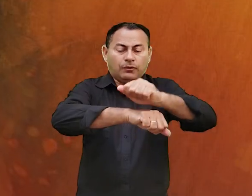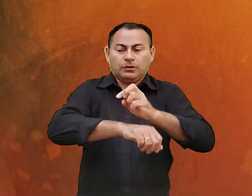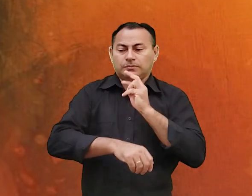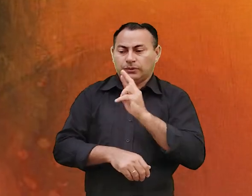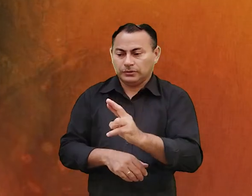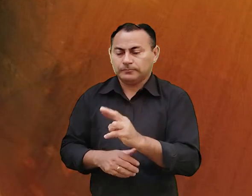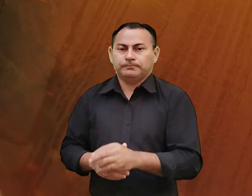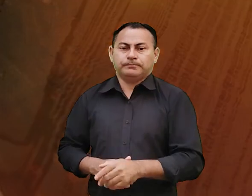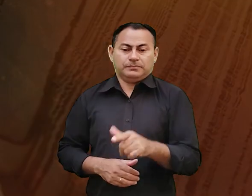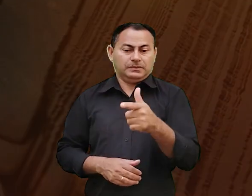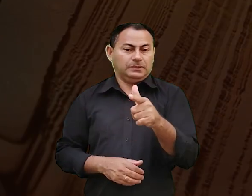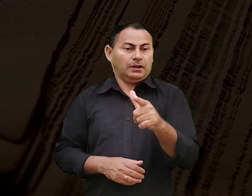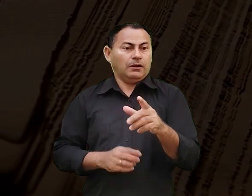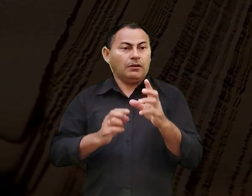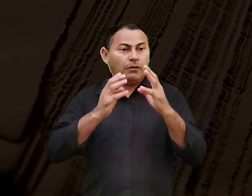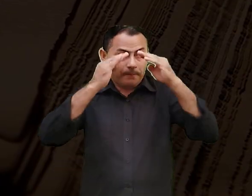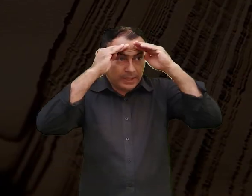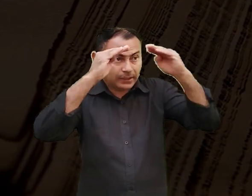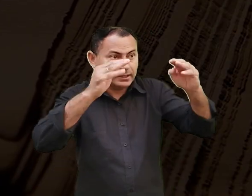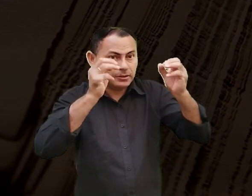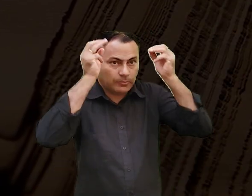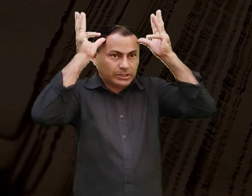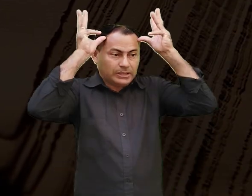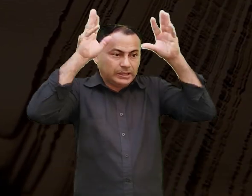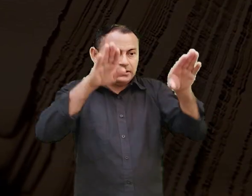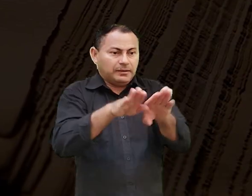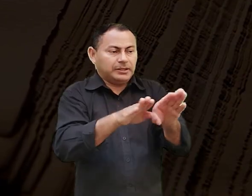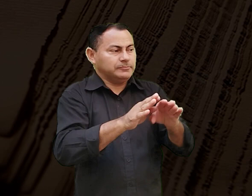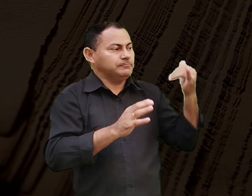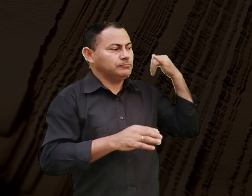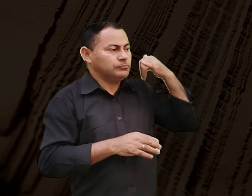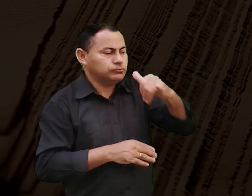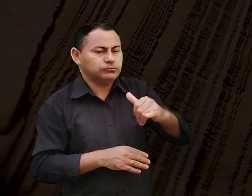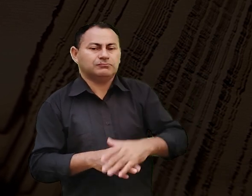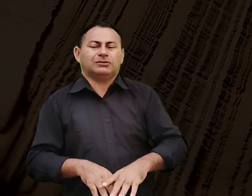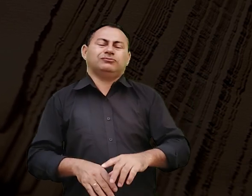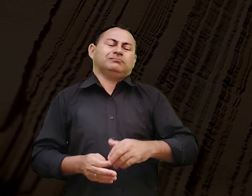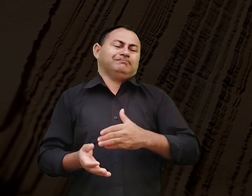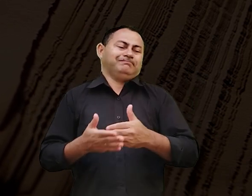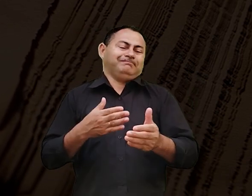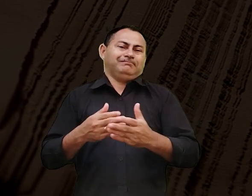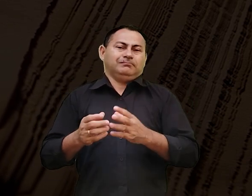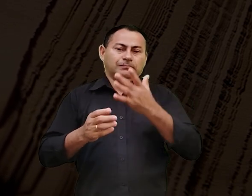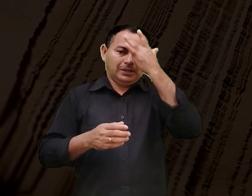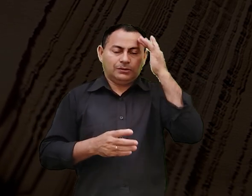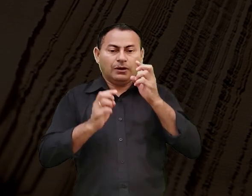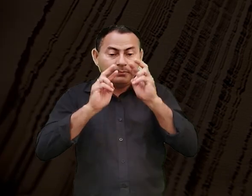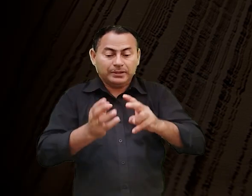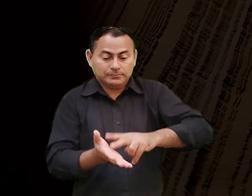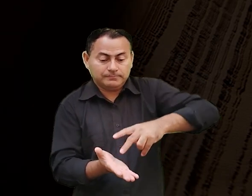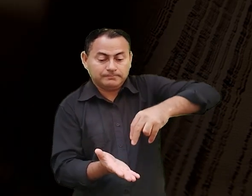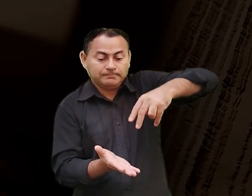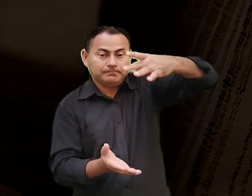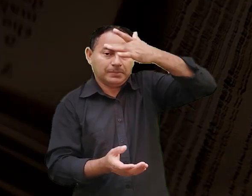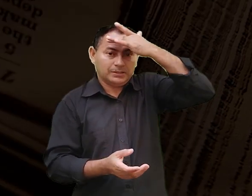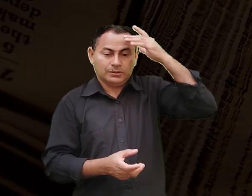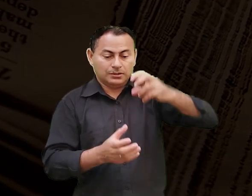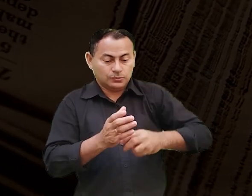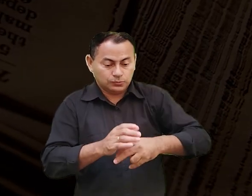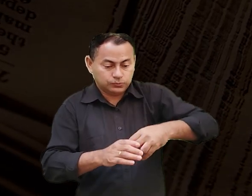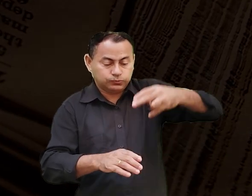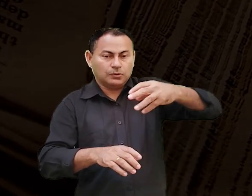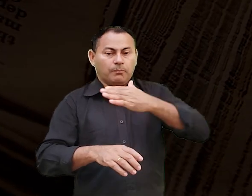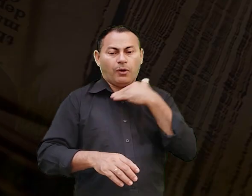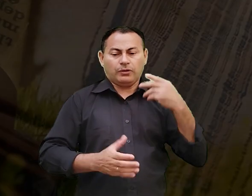Abraão respondeu: "Se não ouvem a Moisés e aos profetas, tampouco se deixarão convencer, ainda que ressuscite alguém dentre